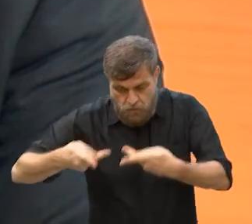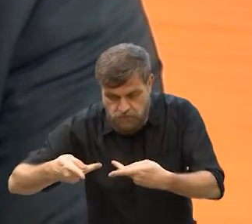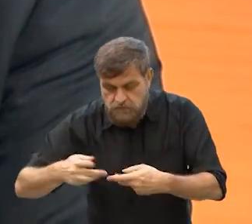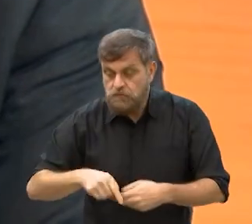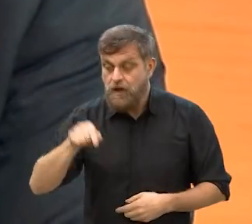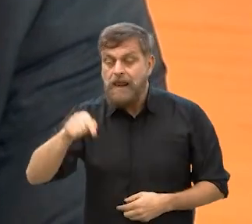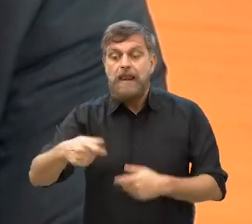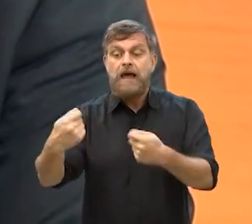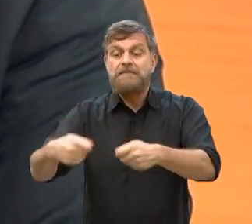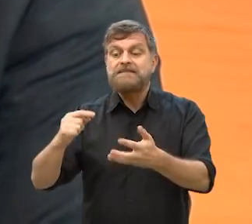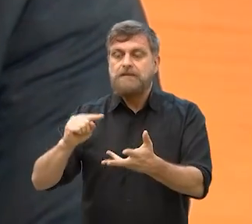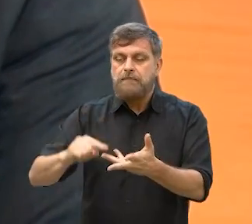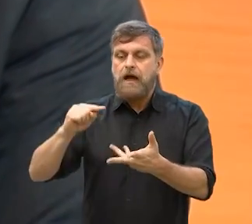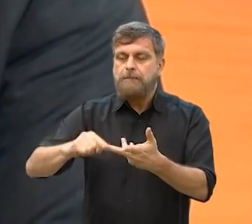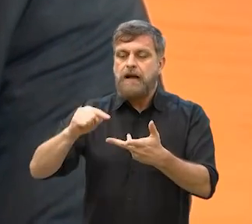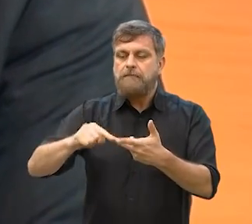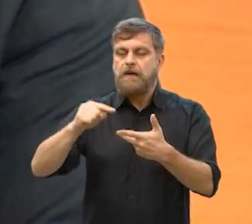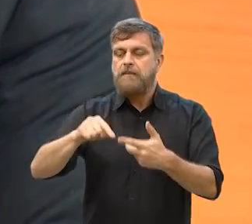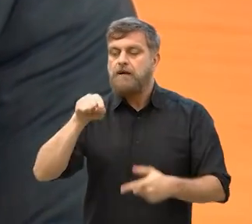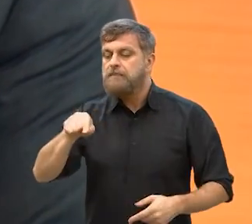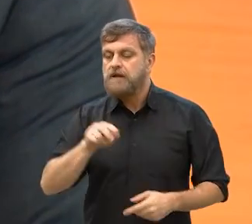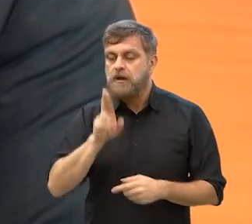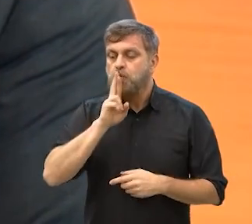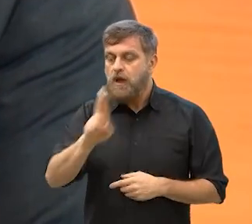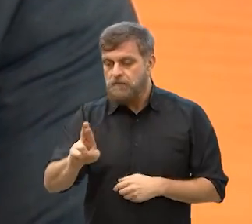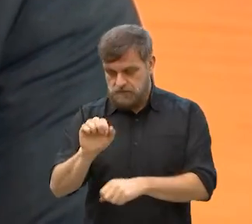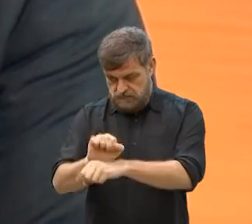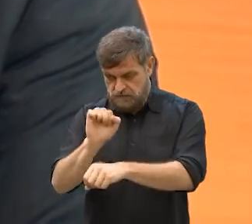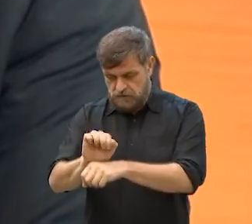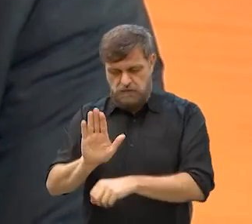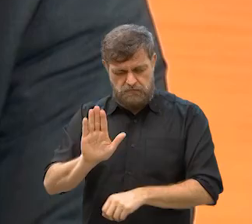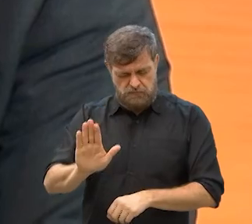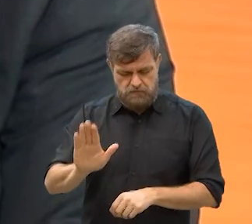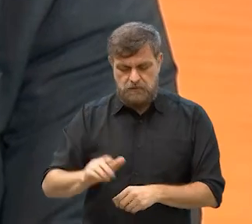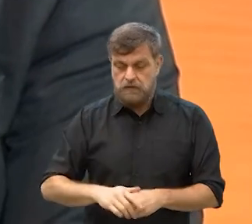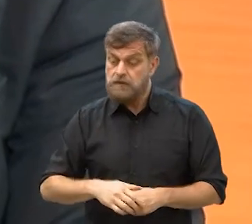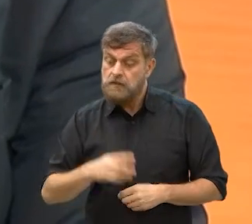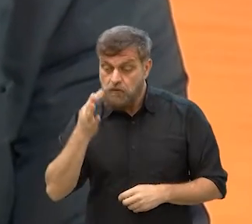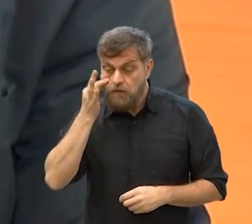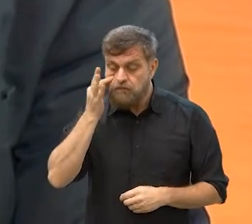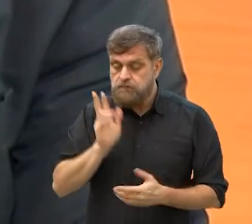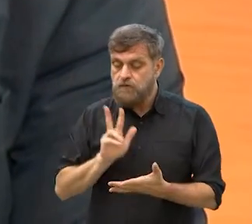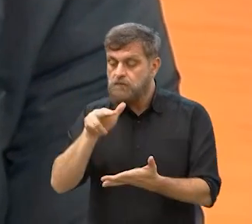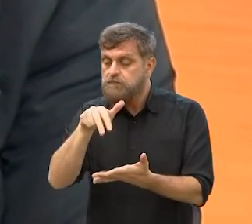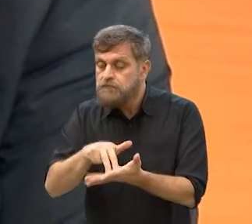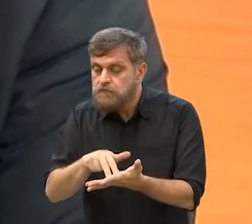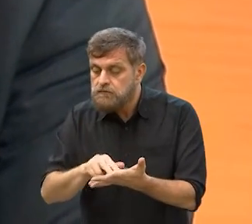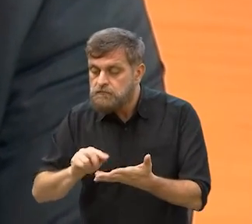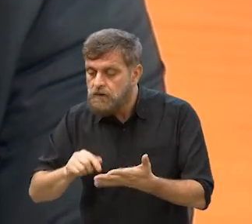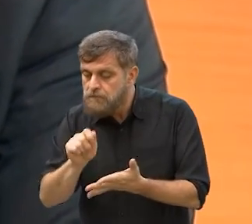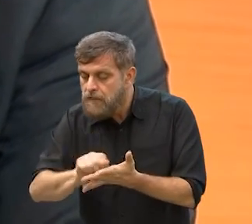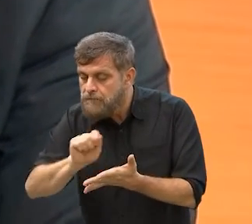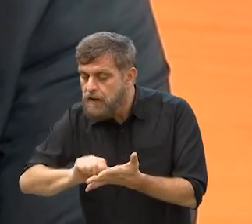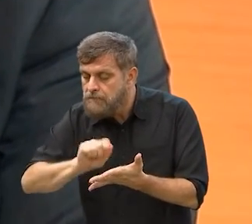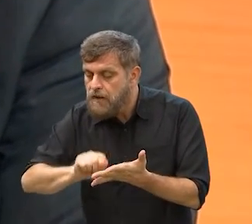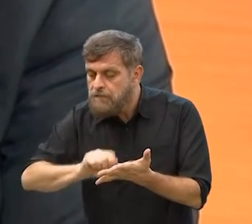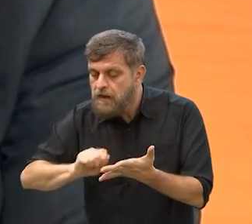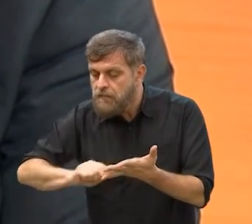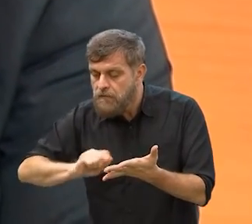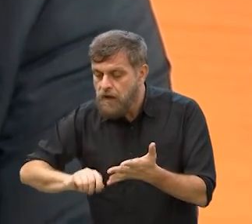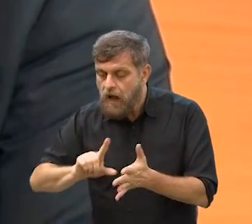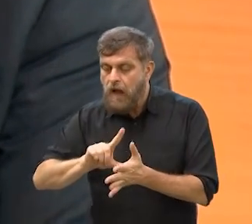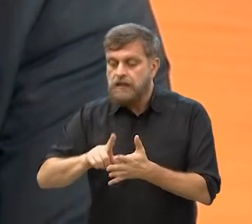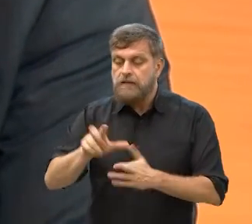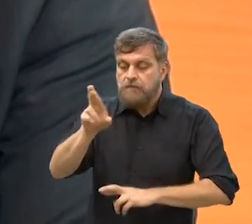serviço que precisa ser feito ou a resposta que precisa ser dada. E aí, depois